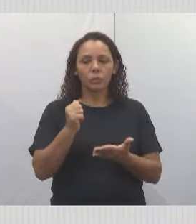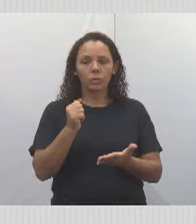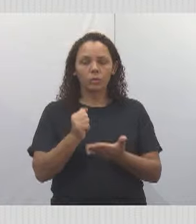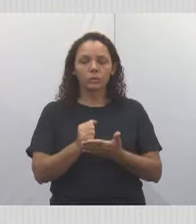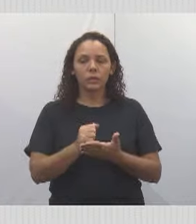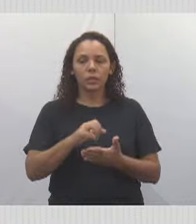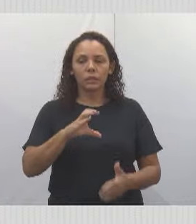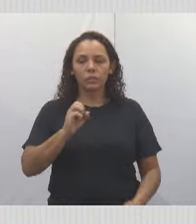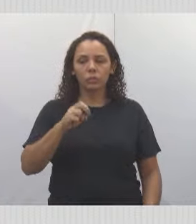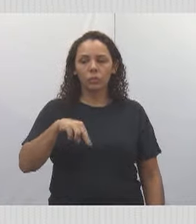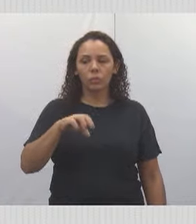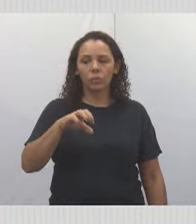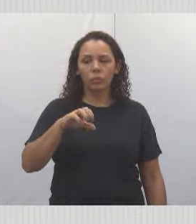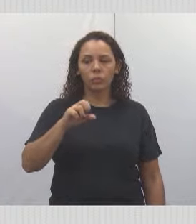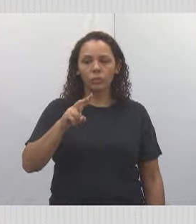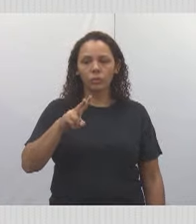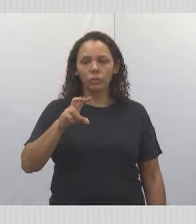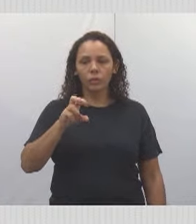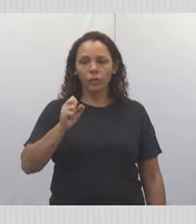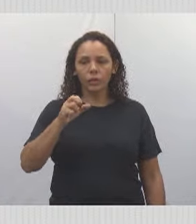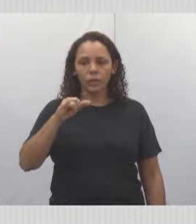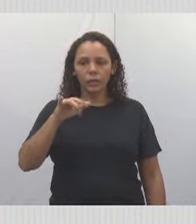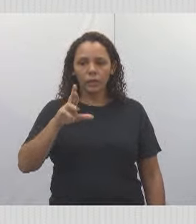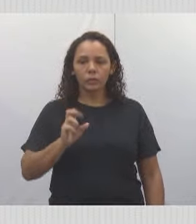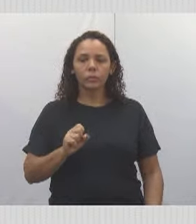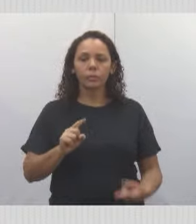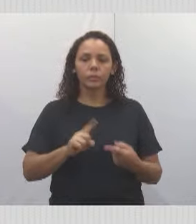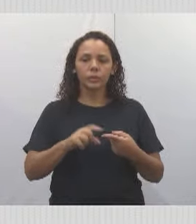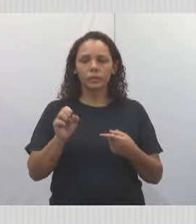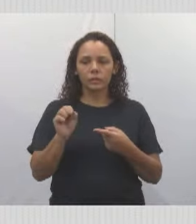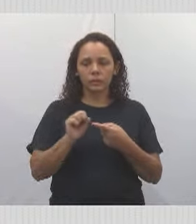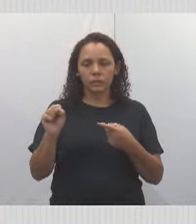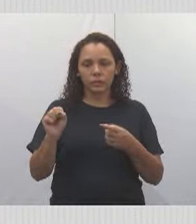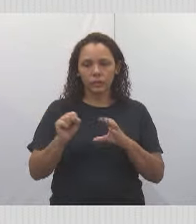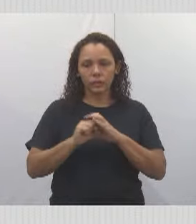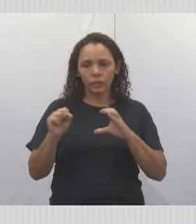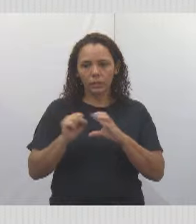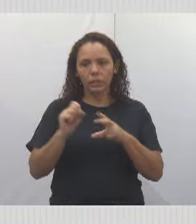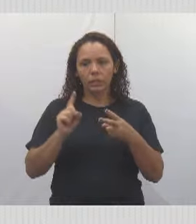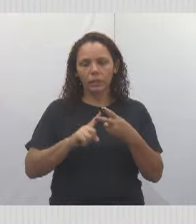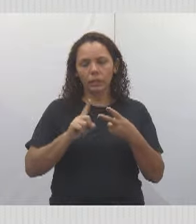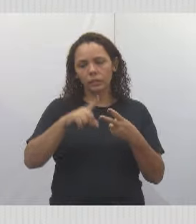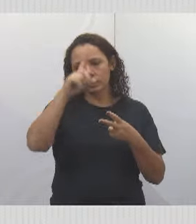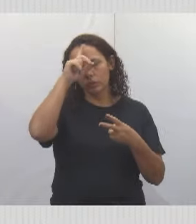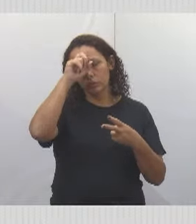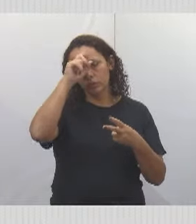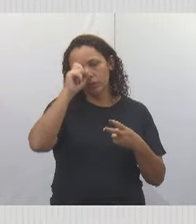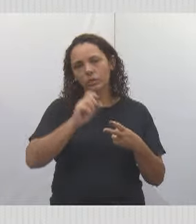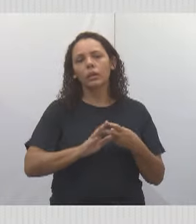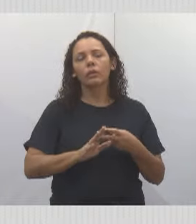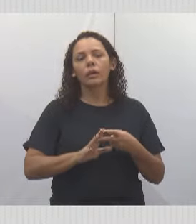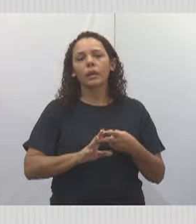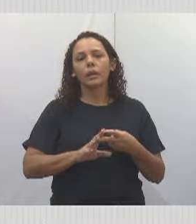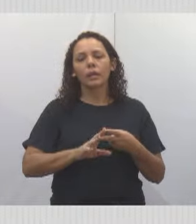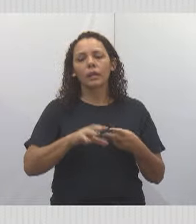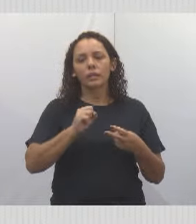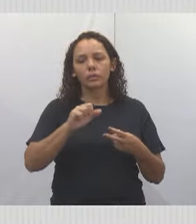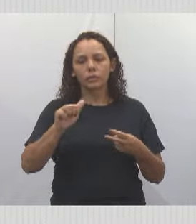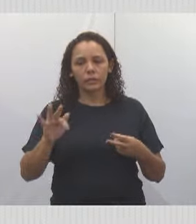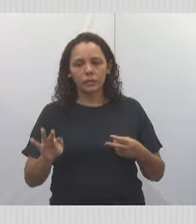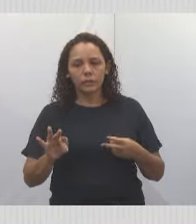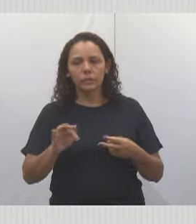Santa Casa, Hospital São Francisco, CEPAC, Caminho de Damasco, agora o